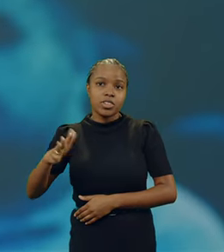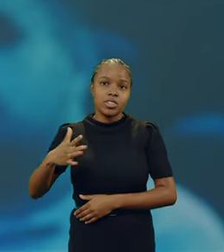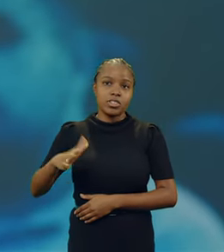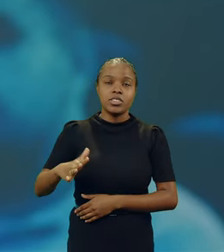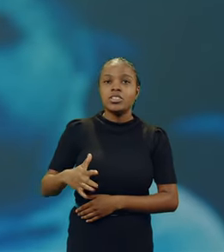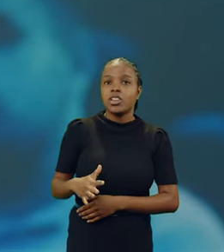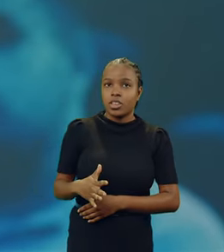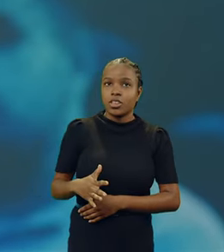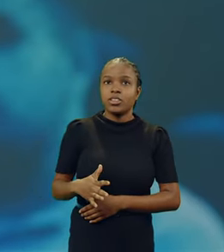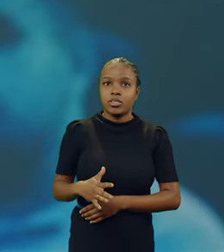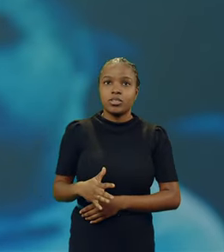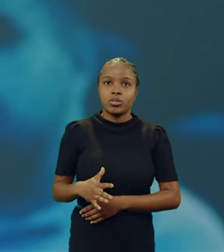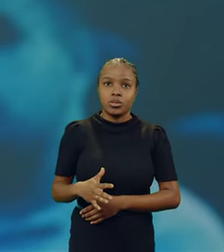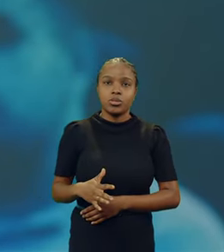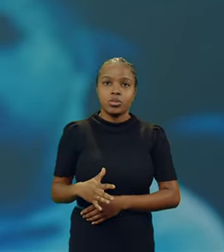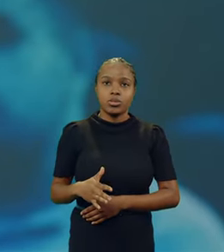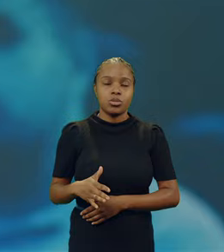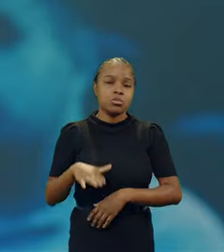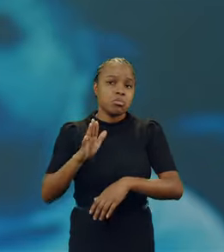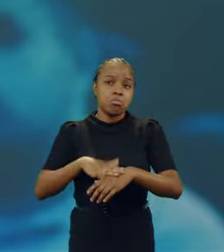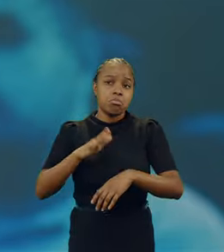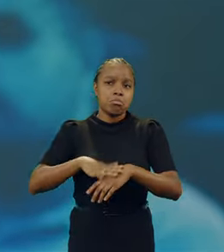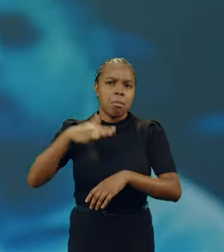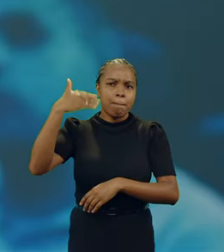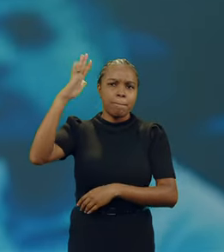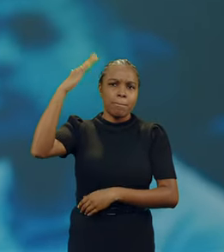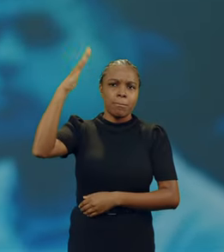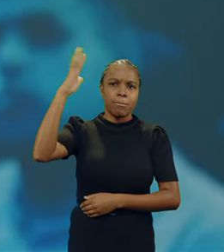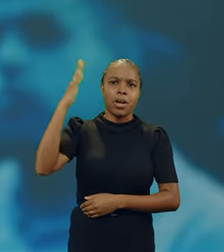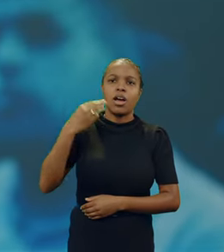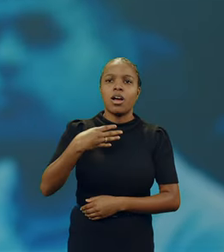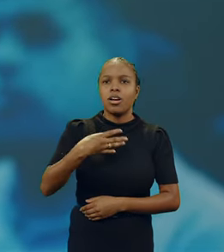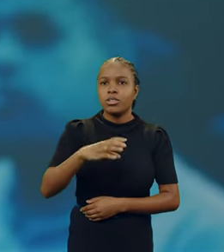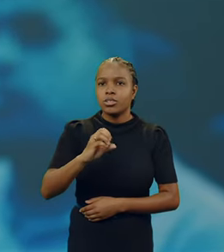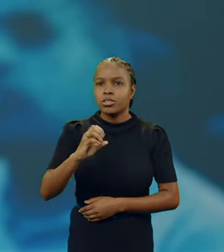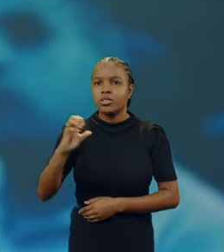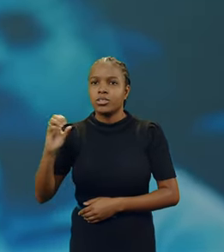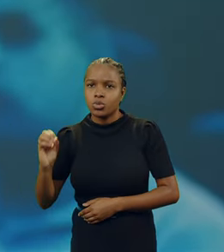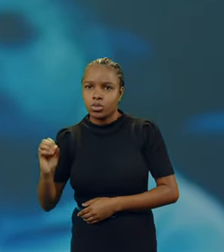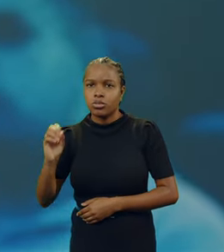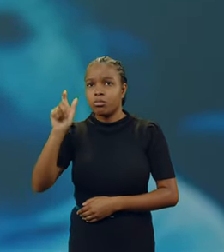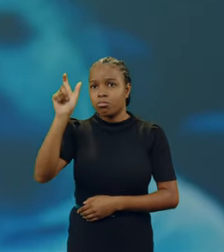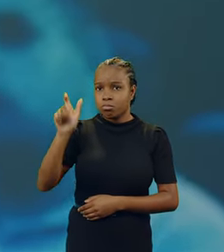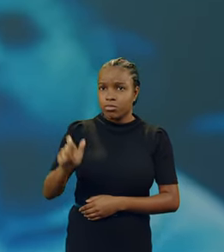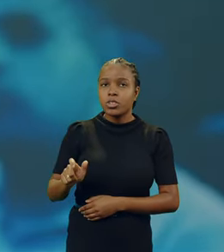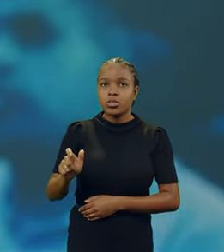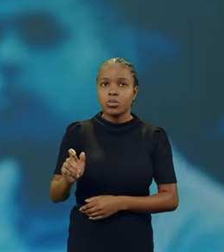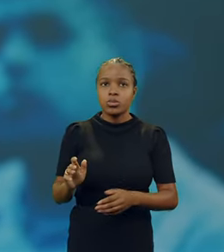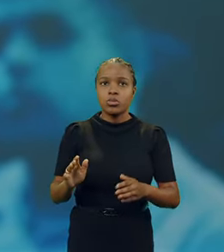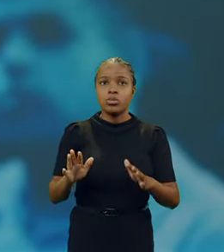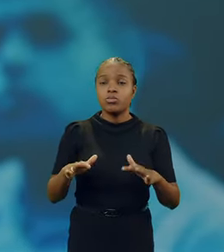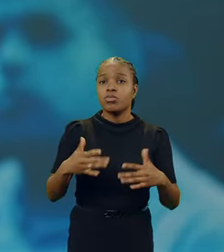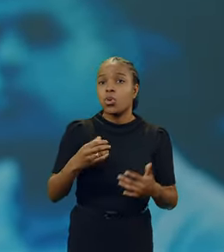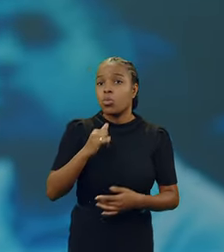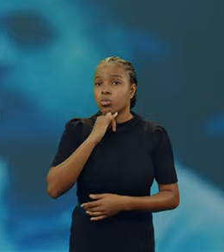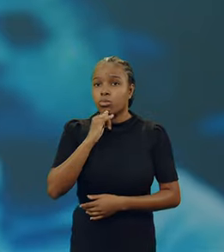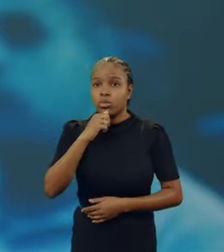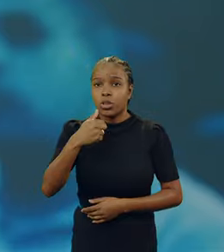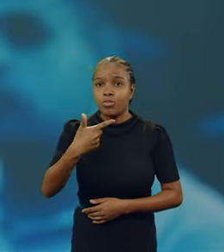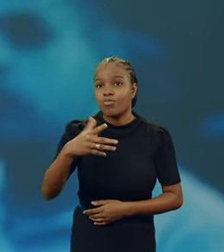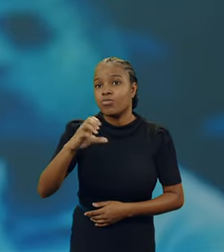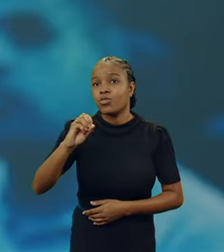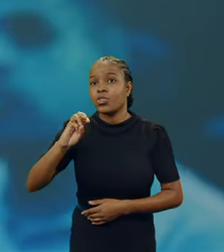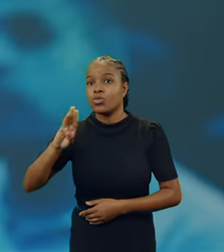mais ativo, até muito mais de números que se cadastram ao número do estúdio. Então foi para 20 mil, depois 25